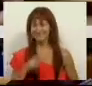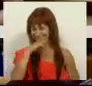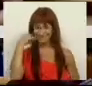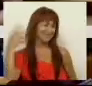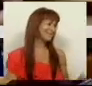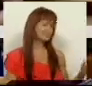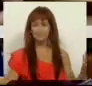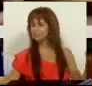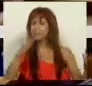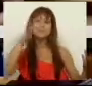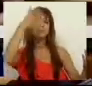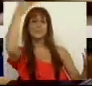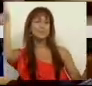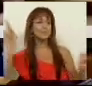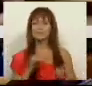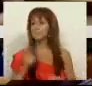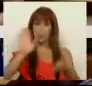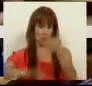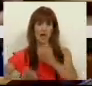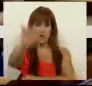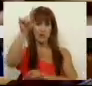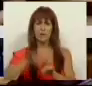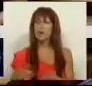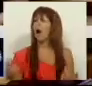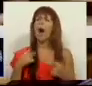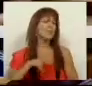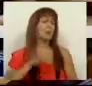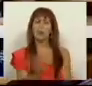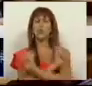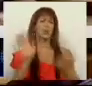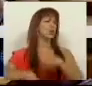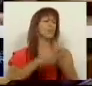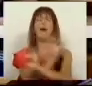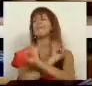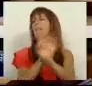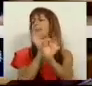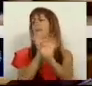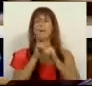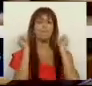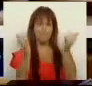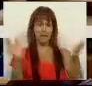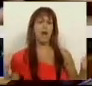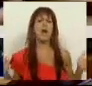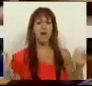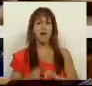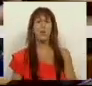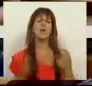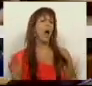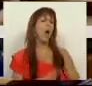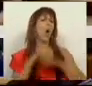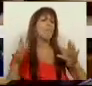sorridente e que diga lá aos seus colegas que isto em Portugal está tudo a correr magnificamente bem, que